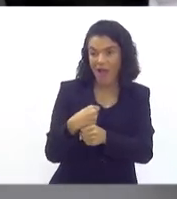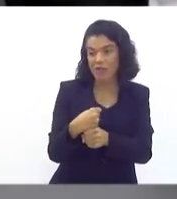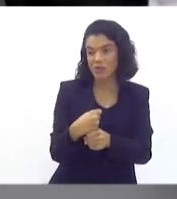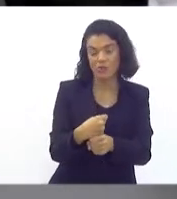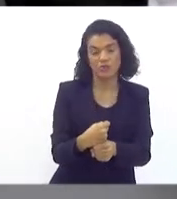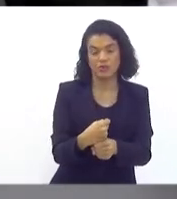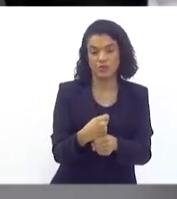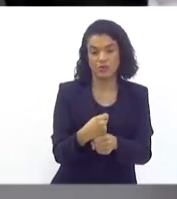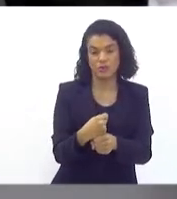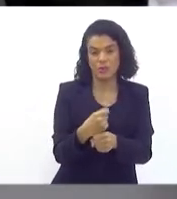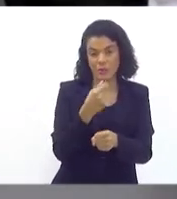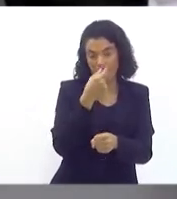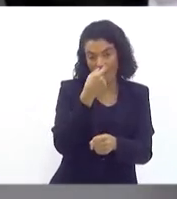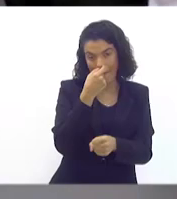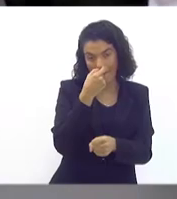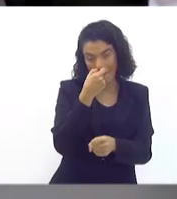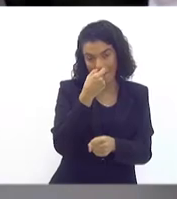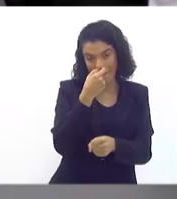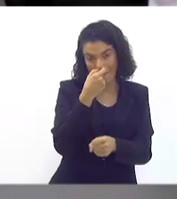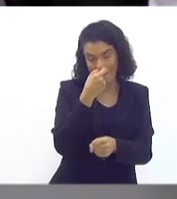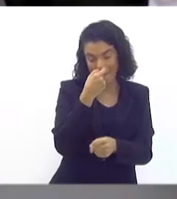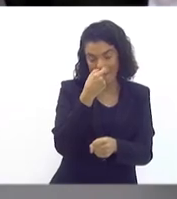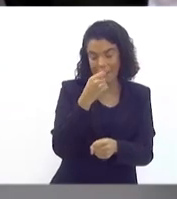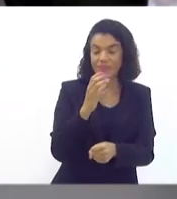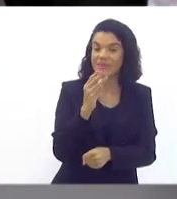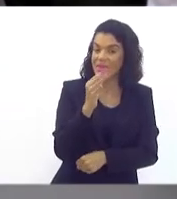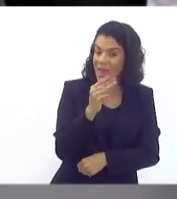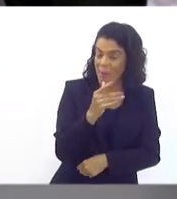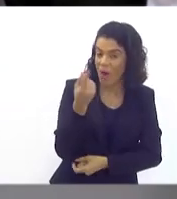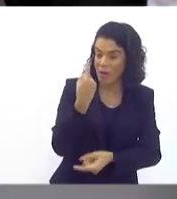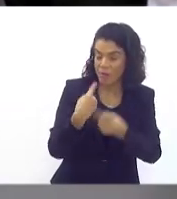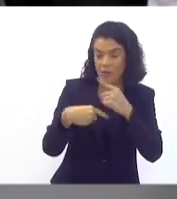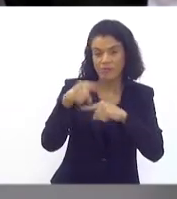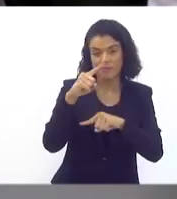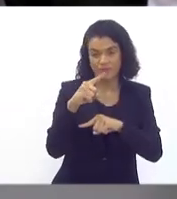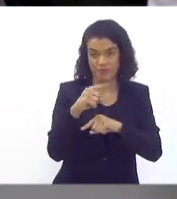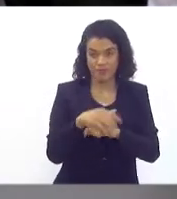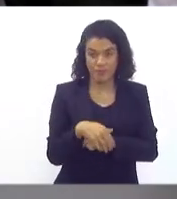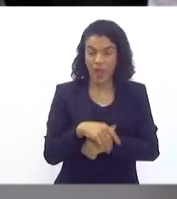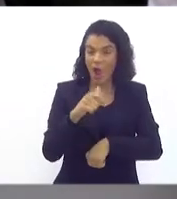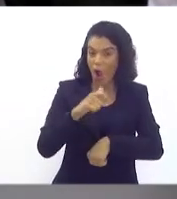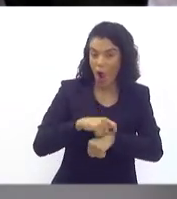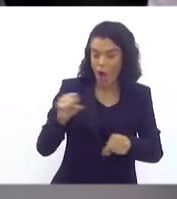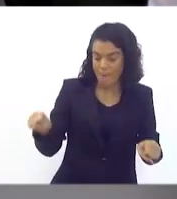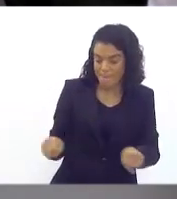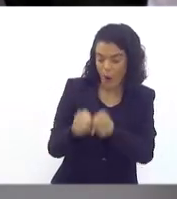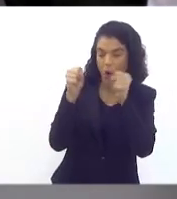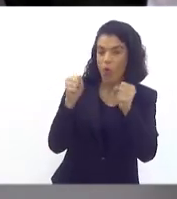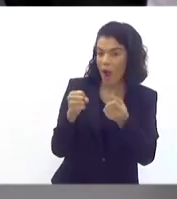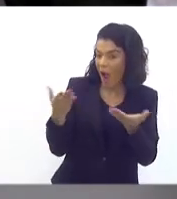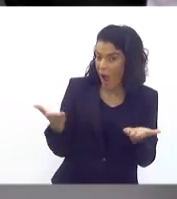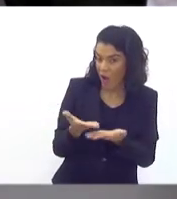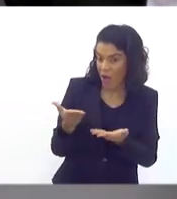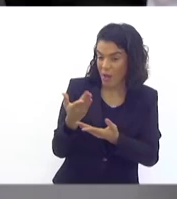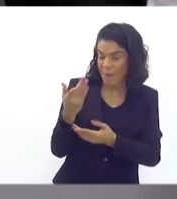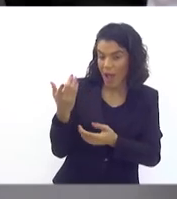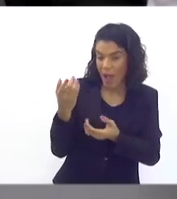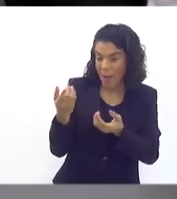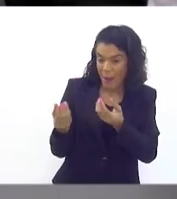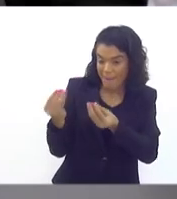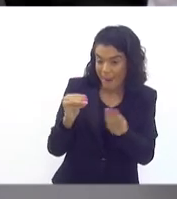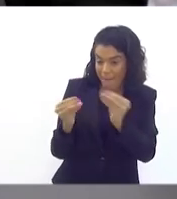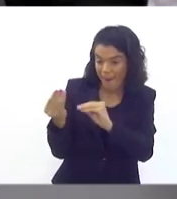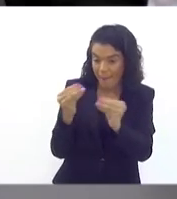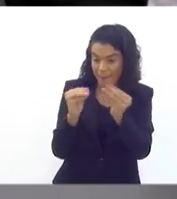quando se dá um corte demora mais tempo para curar aquele momento cortou fração de segundo né agora para curar ele é